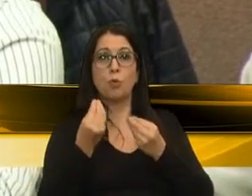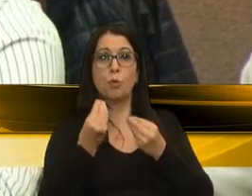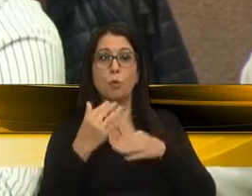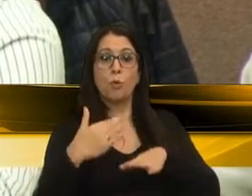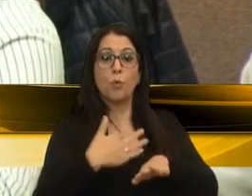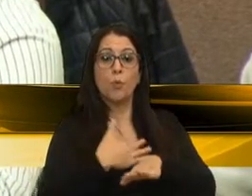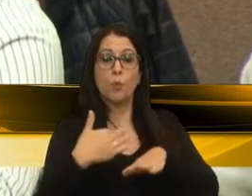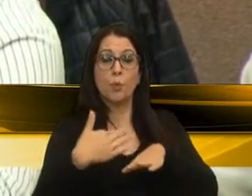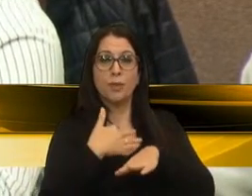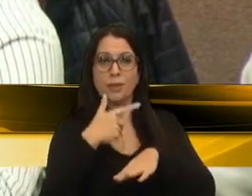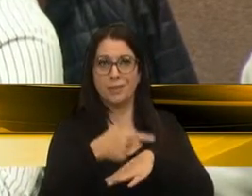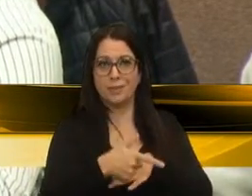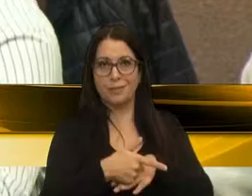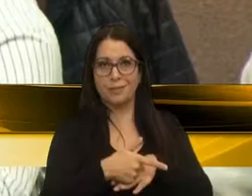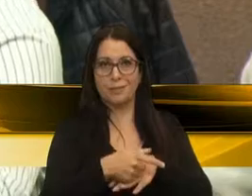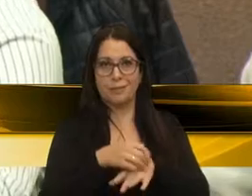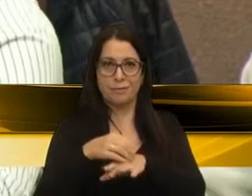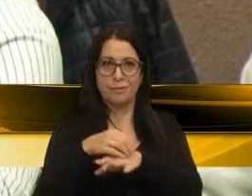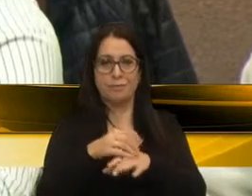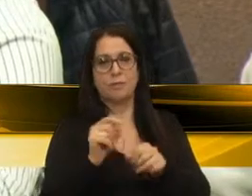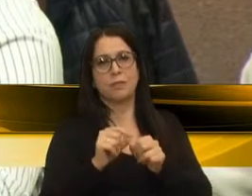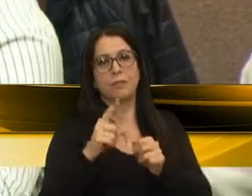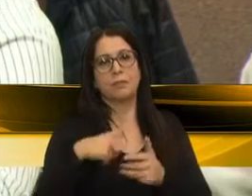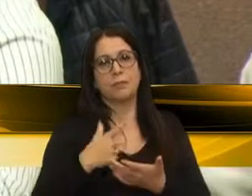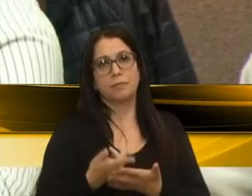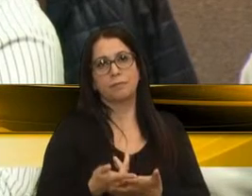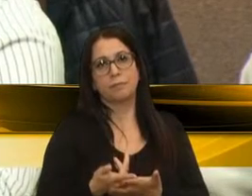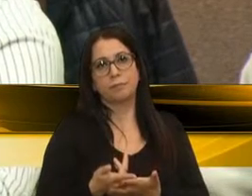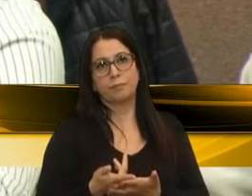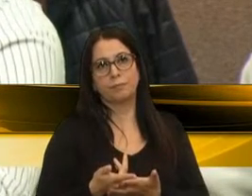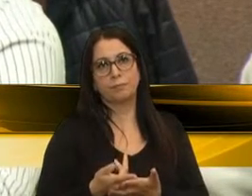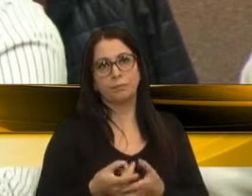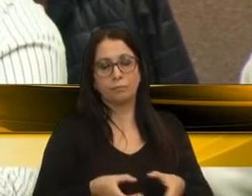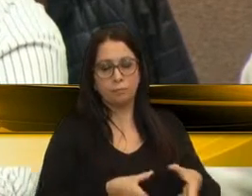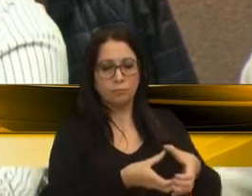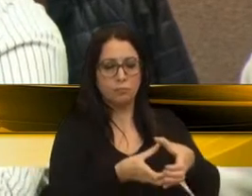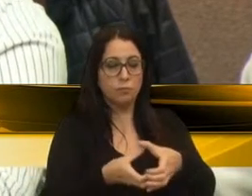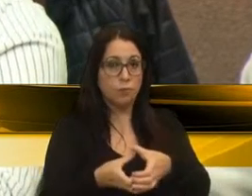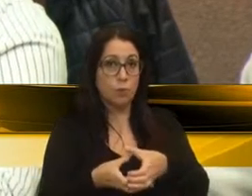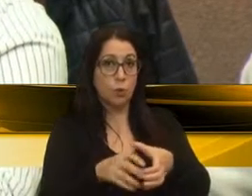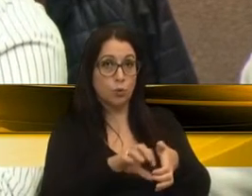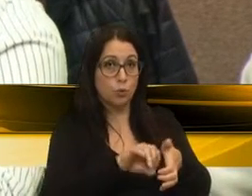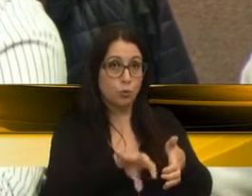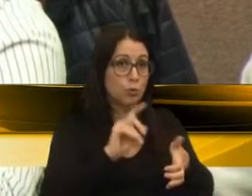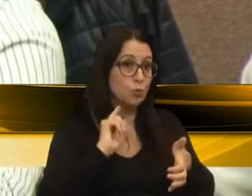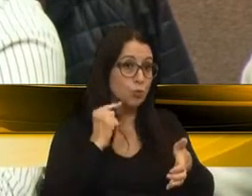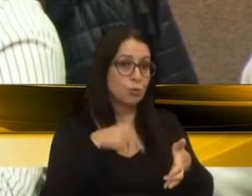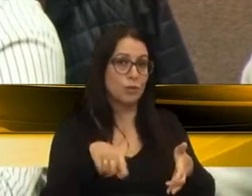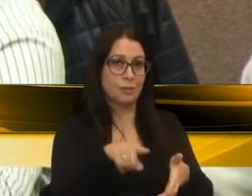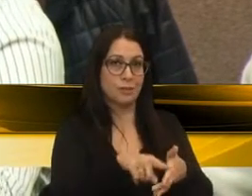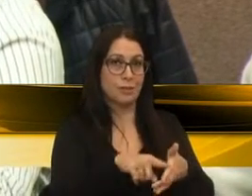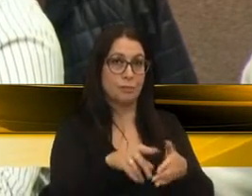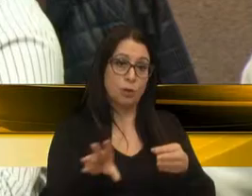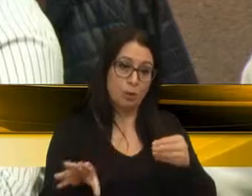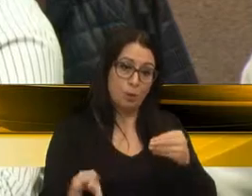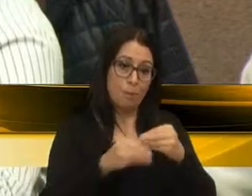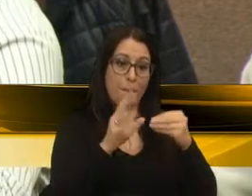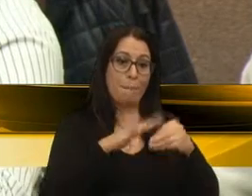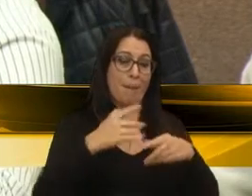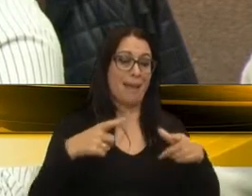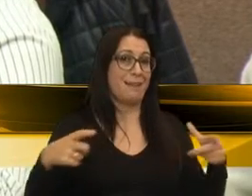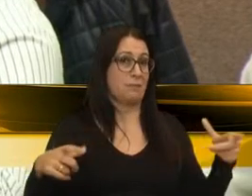trânsito, com relação ao impacto que vai gerar o esgoto todo que precisa ser tratado daquela região, porque é um acréscimo muito